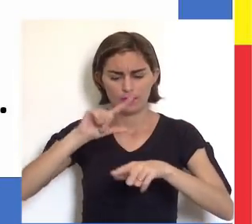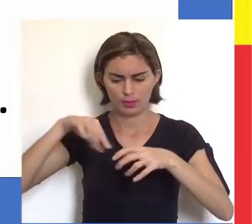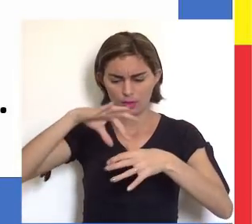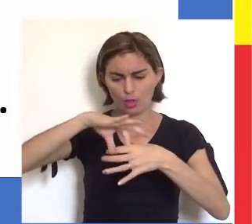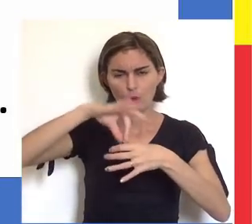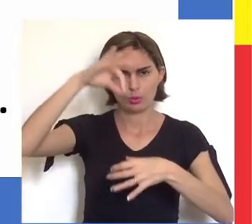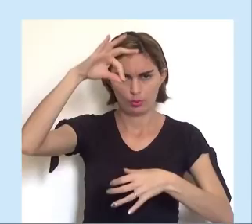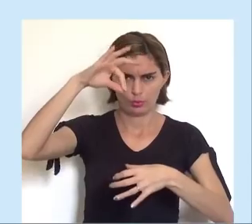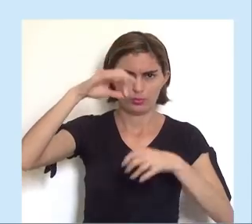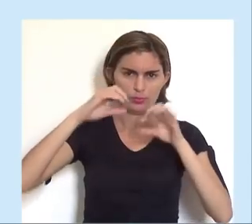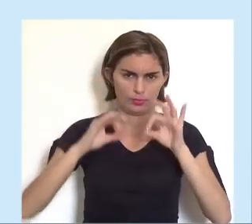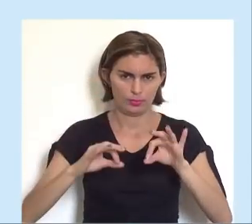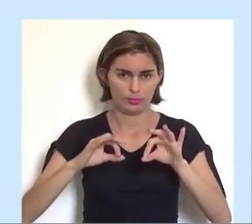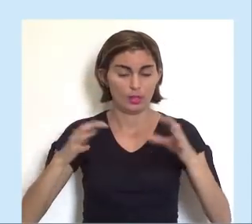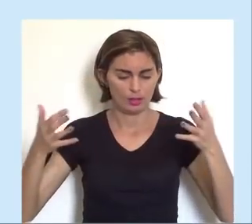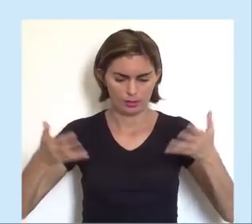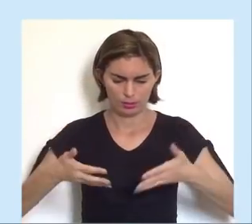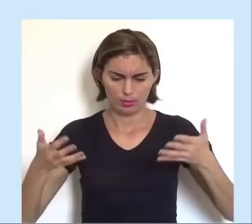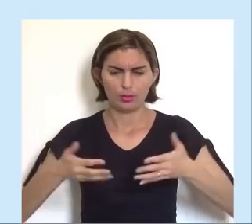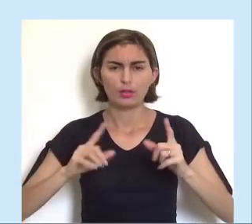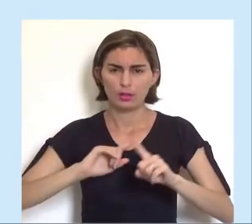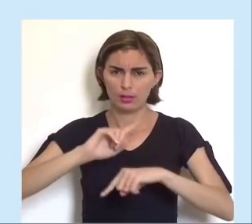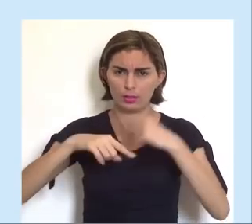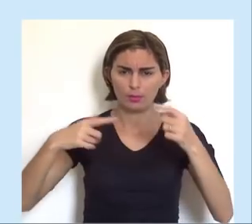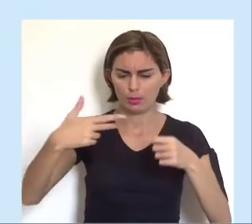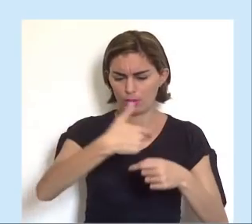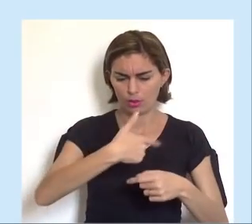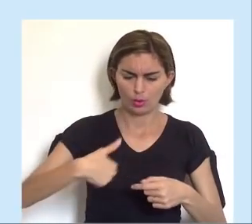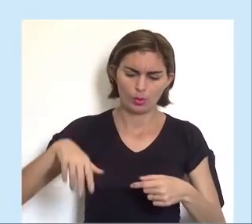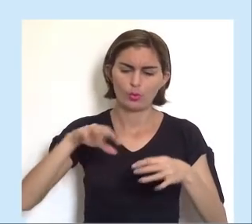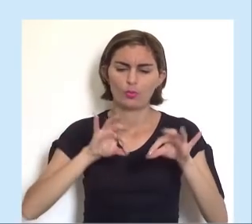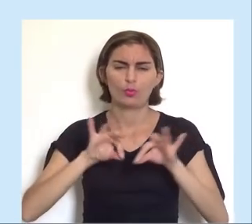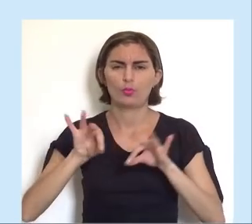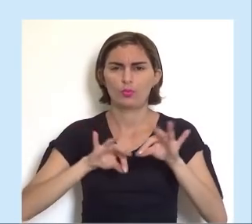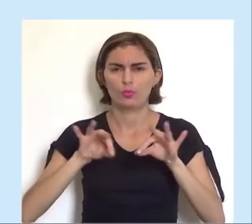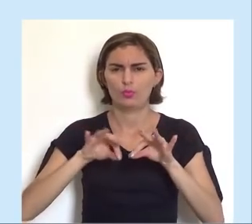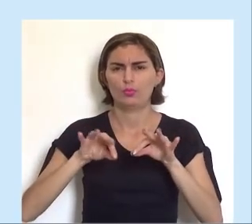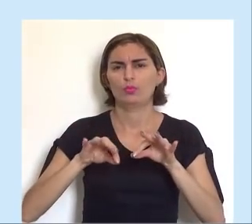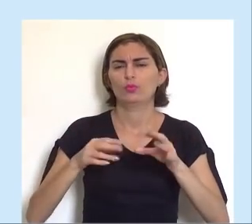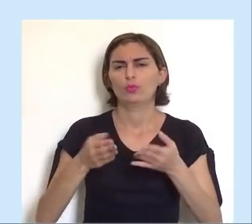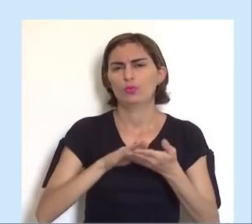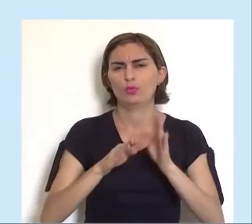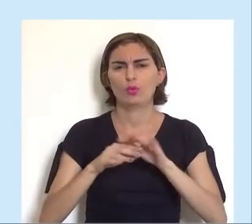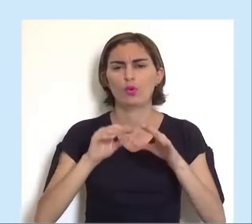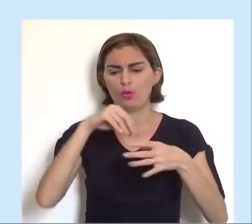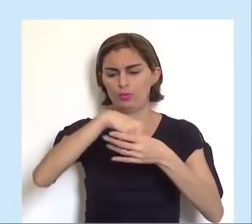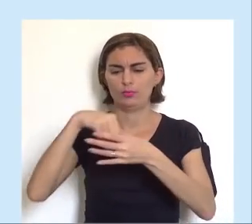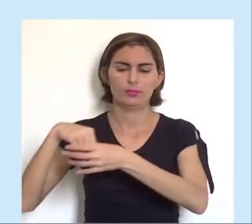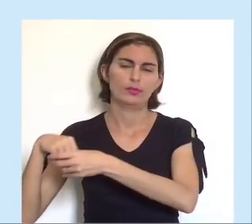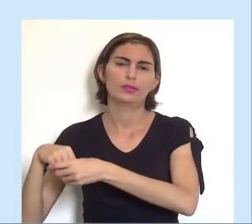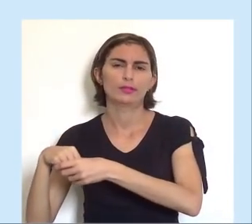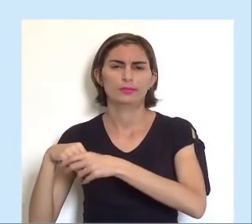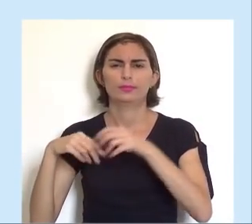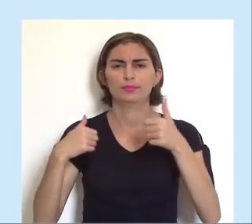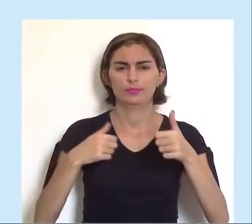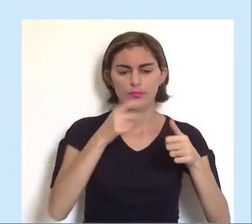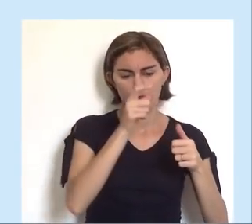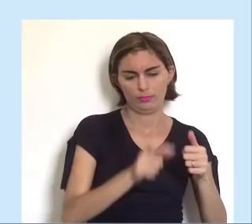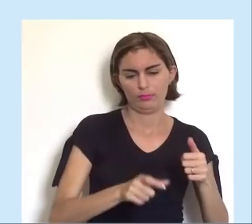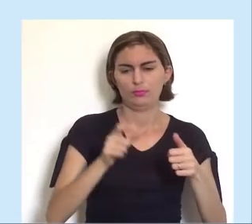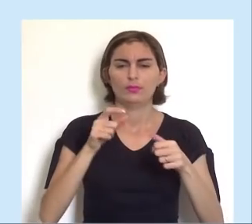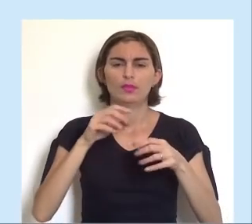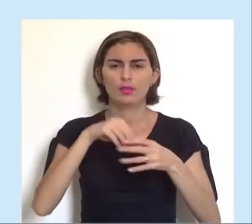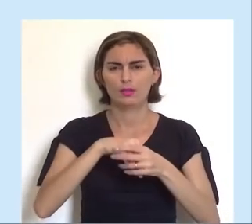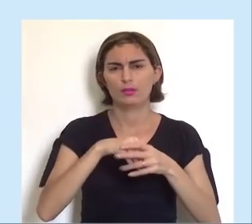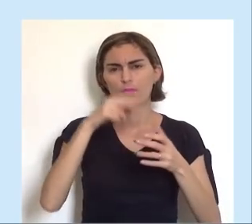sorteio, certo? Agora, depois de tudo recortado e tudo muito bem distribuído e dobrado, coloque cada um em seus potinhos. Os personagens dentro